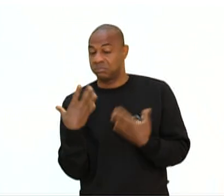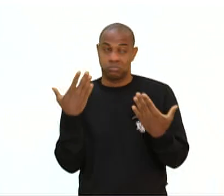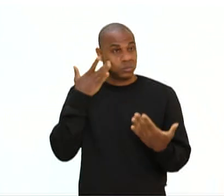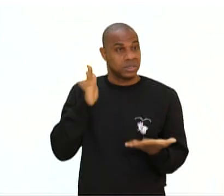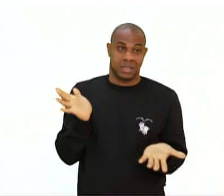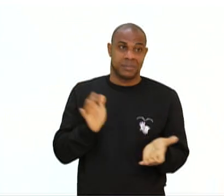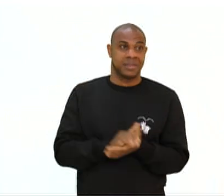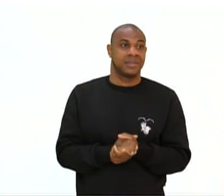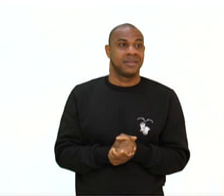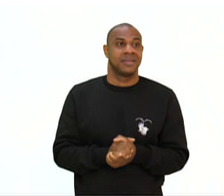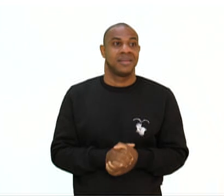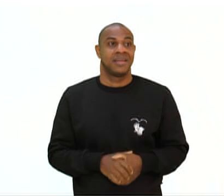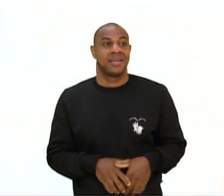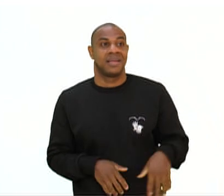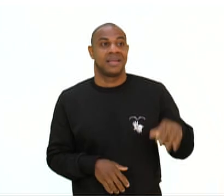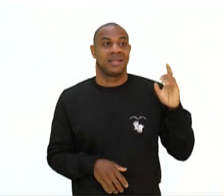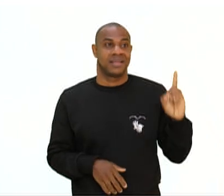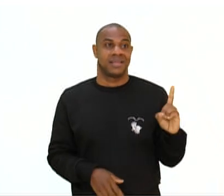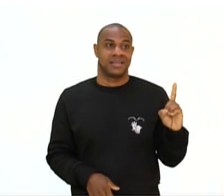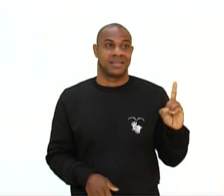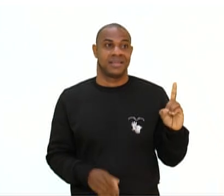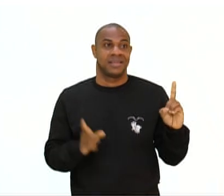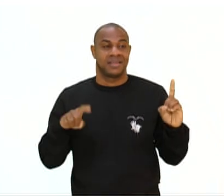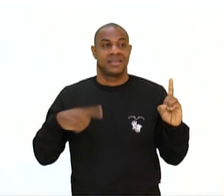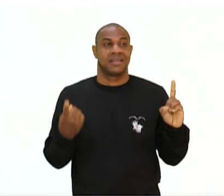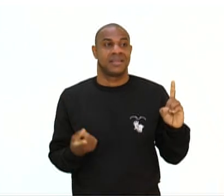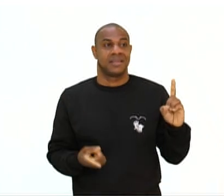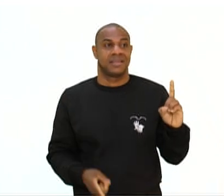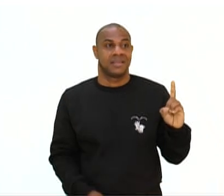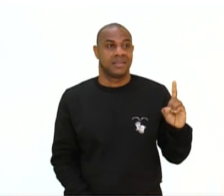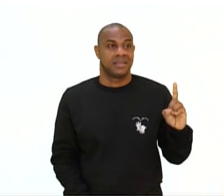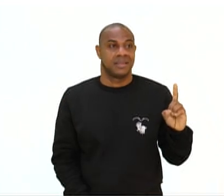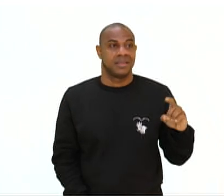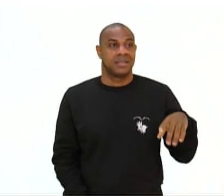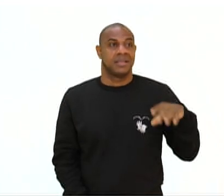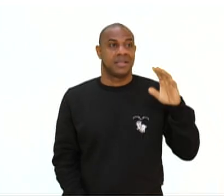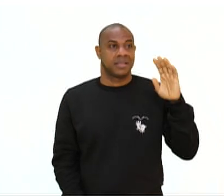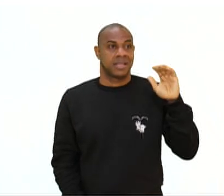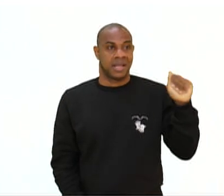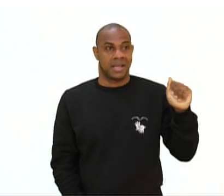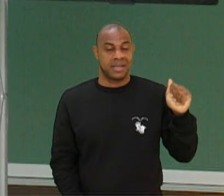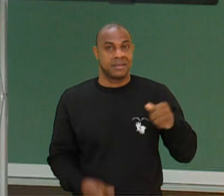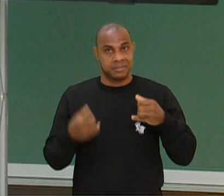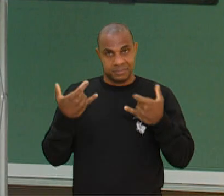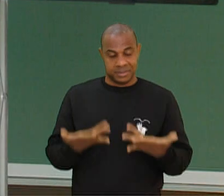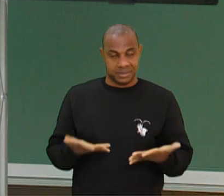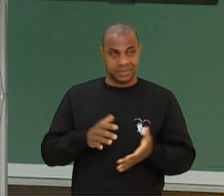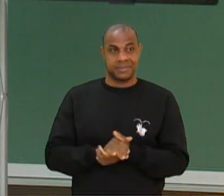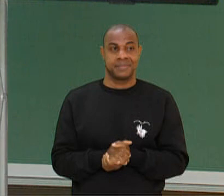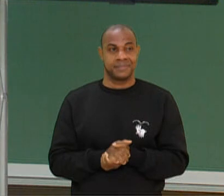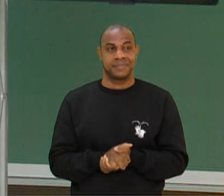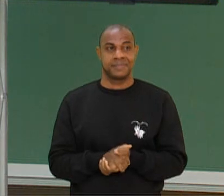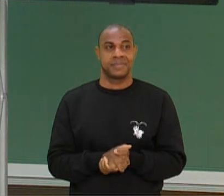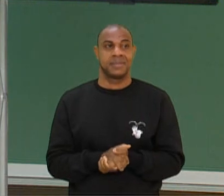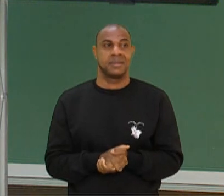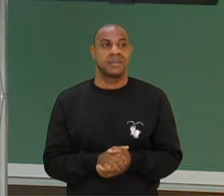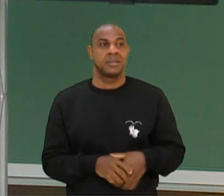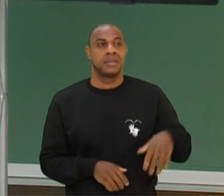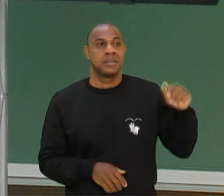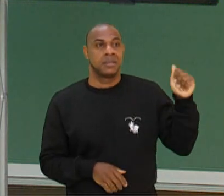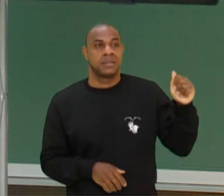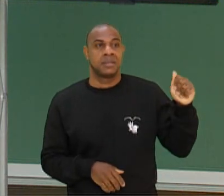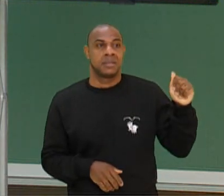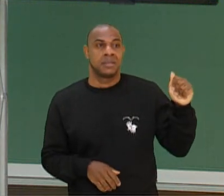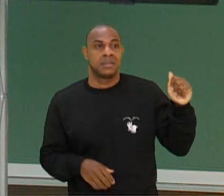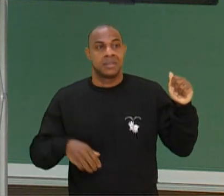acham? Vamos lá? Letter A e letter D. Deixa a teacher explicar. It costs not much. Por que much?